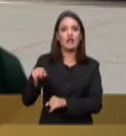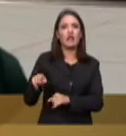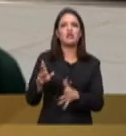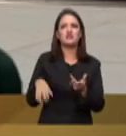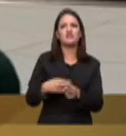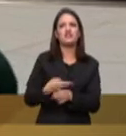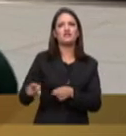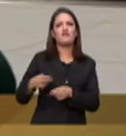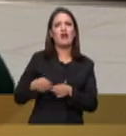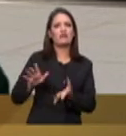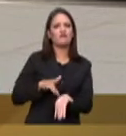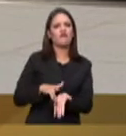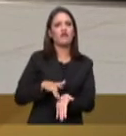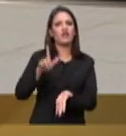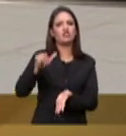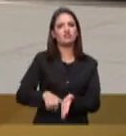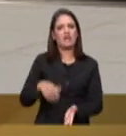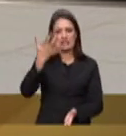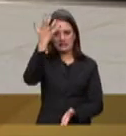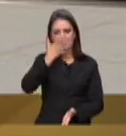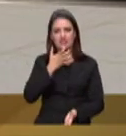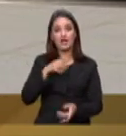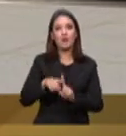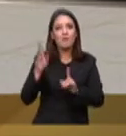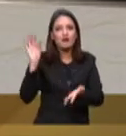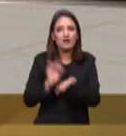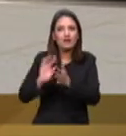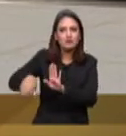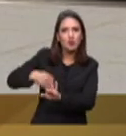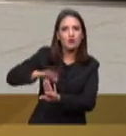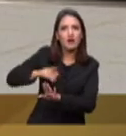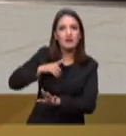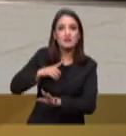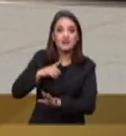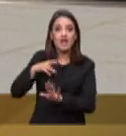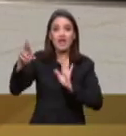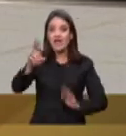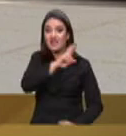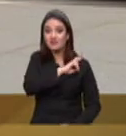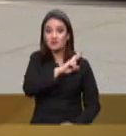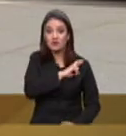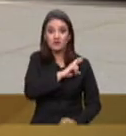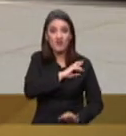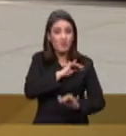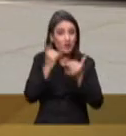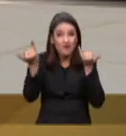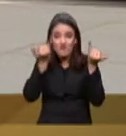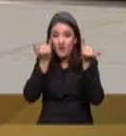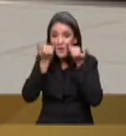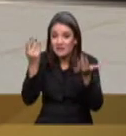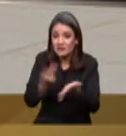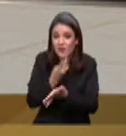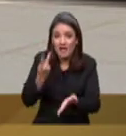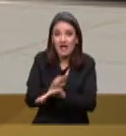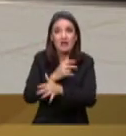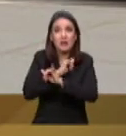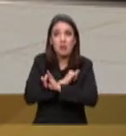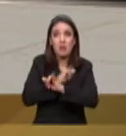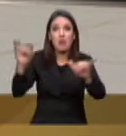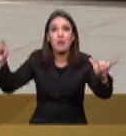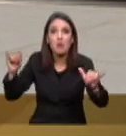de veículos de comunicação, mas são responsáveis por desinformação em massa e propagação de campanhas de